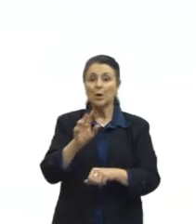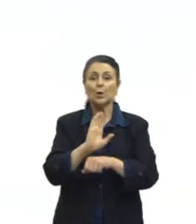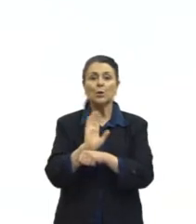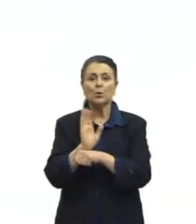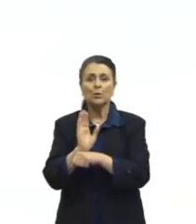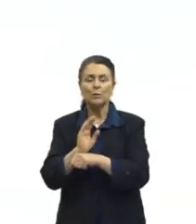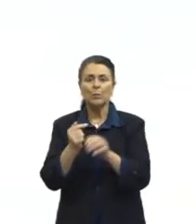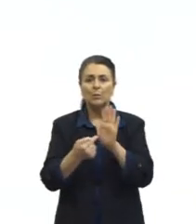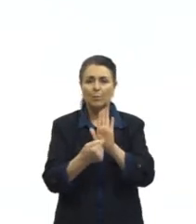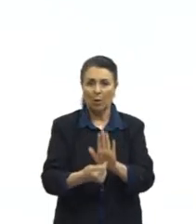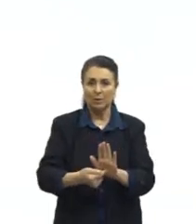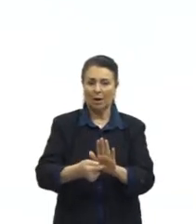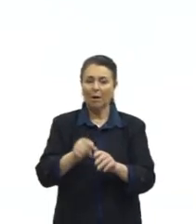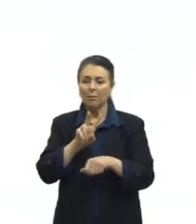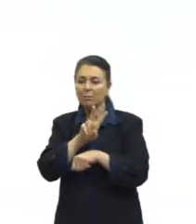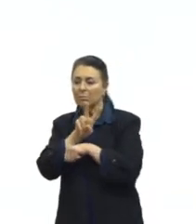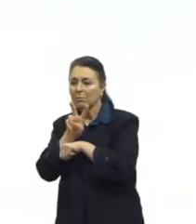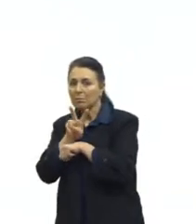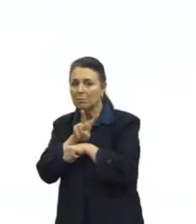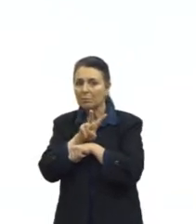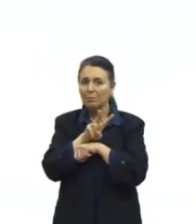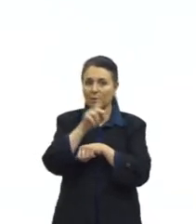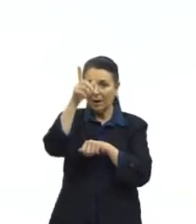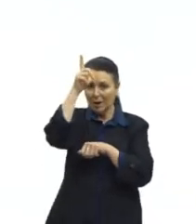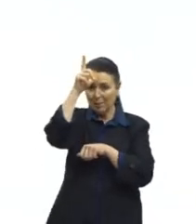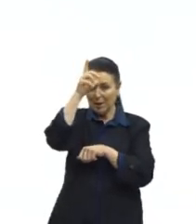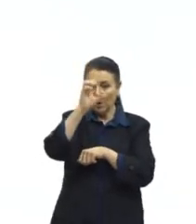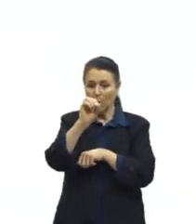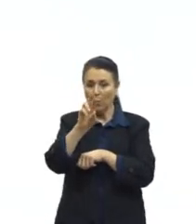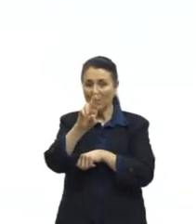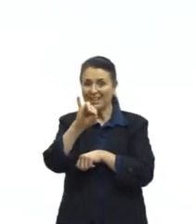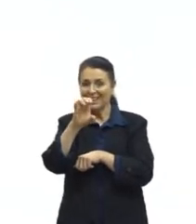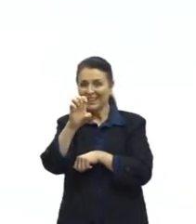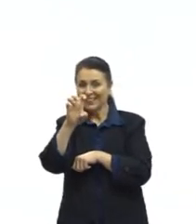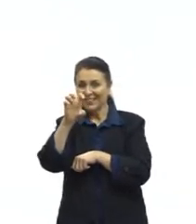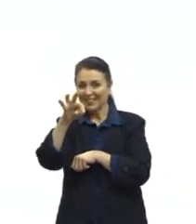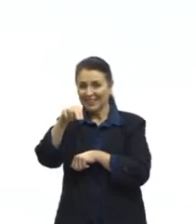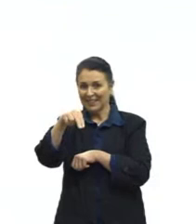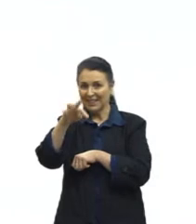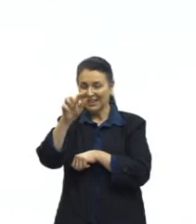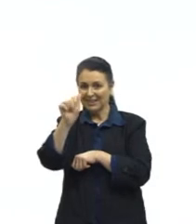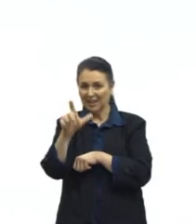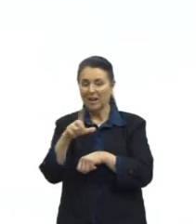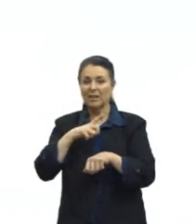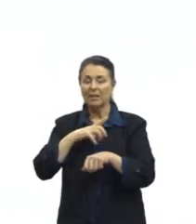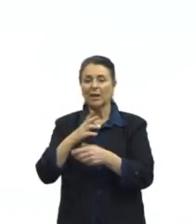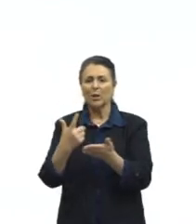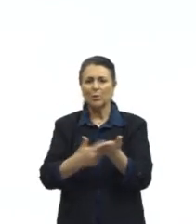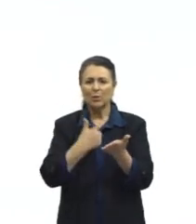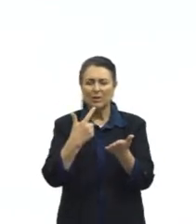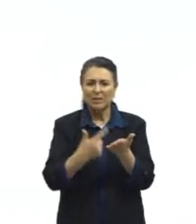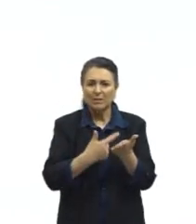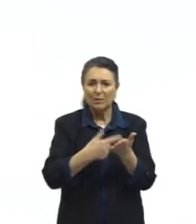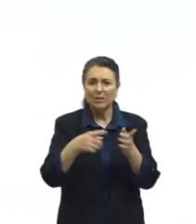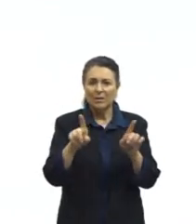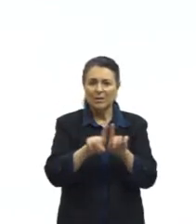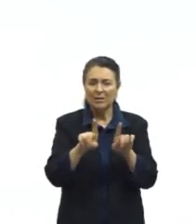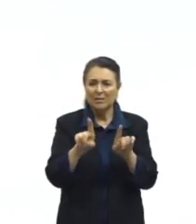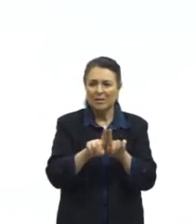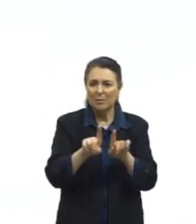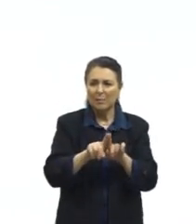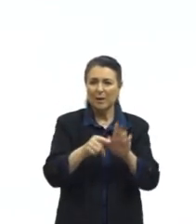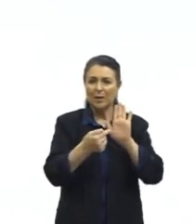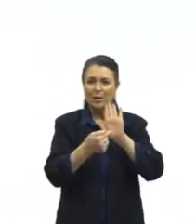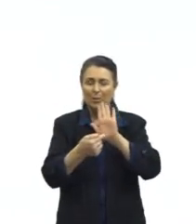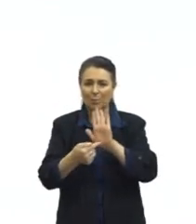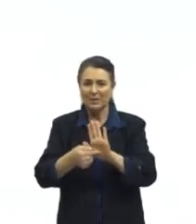na Alemanha oriental e tem também o livro em sustentável Leveza do Ser do Milan kundeira que daí vai falar um pouquinho da